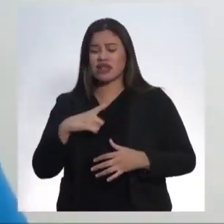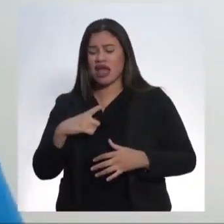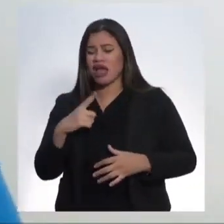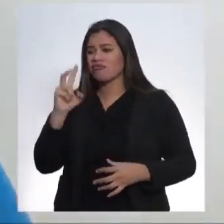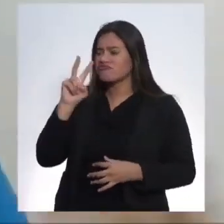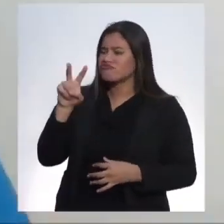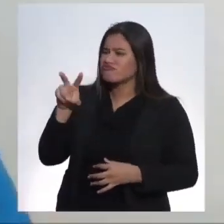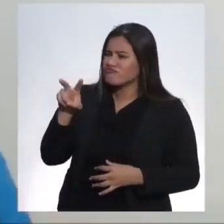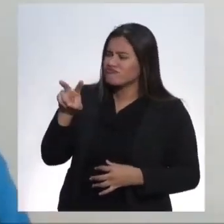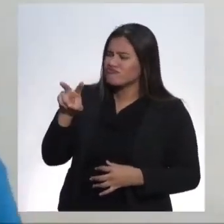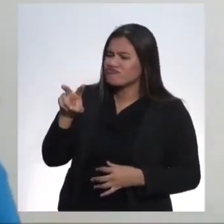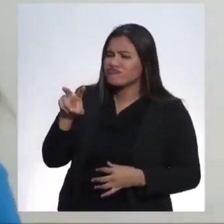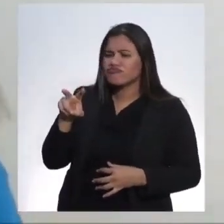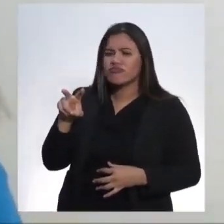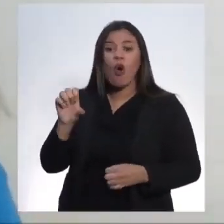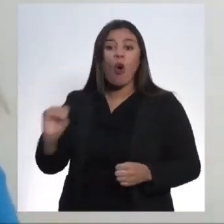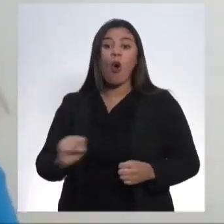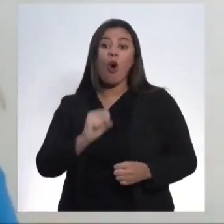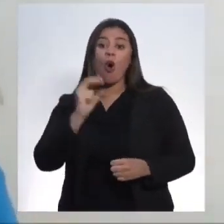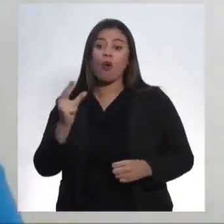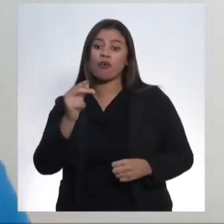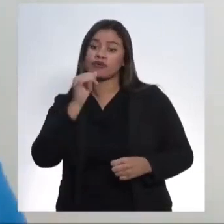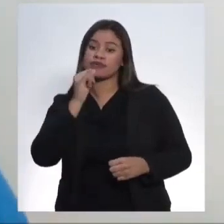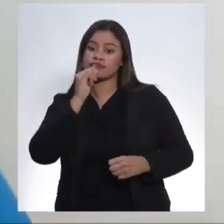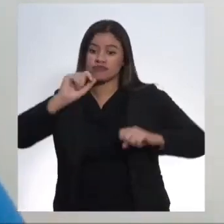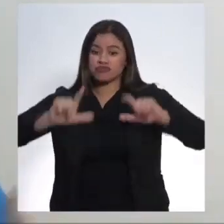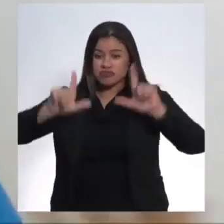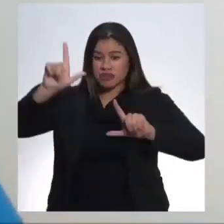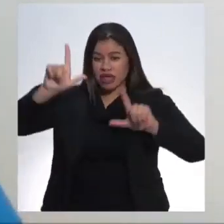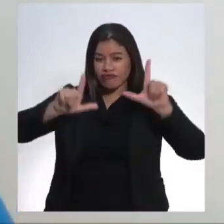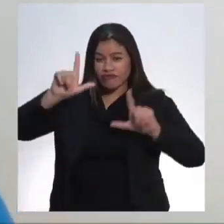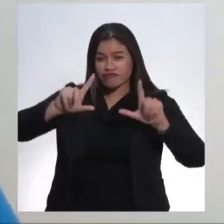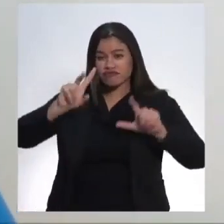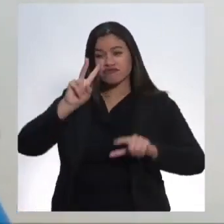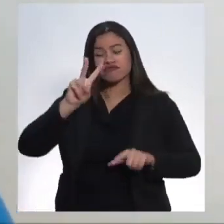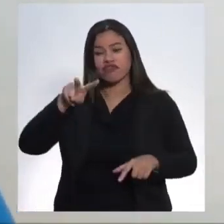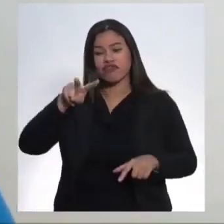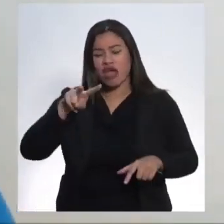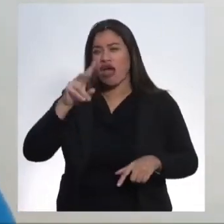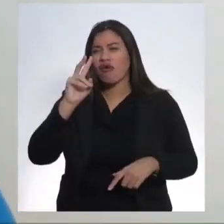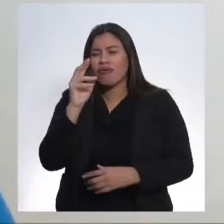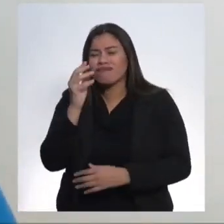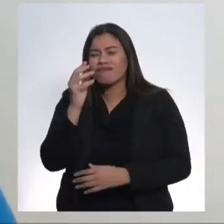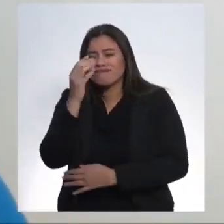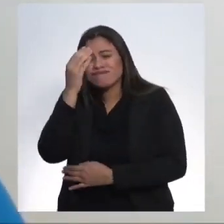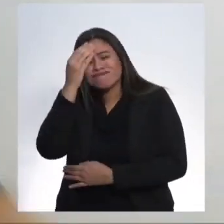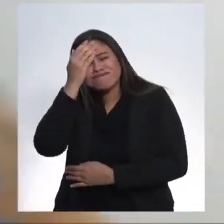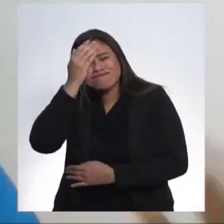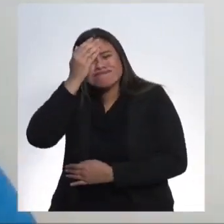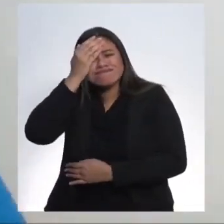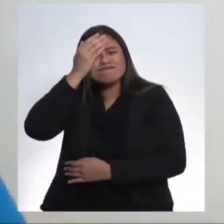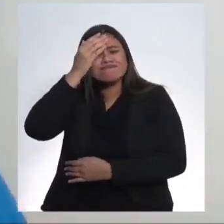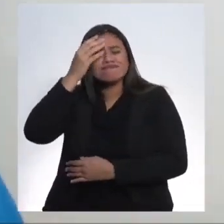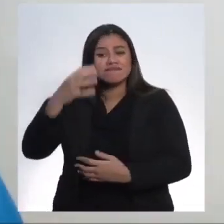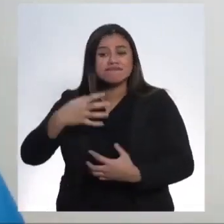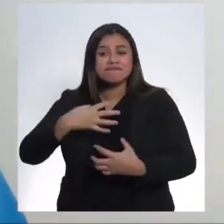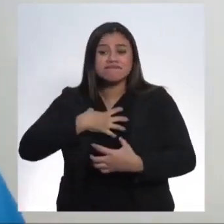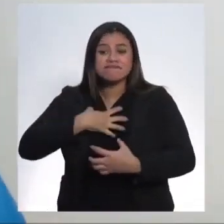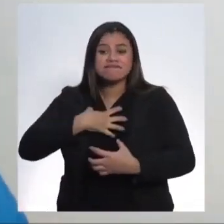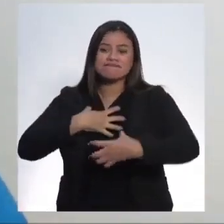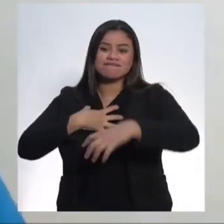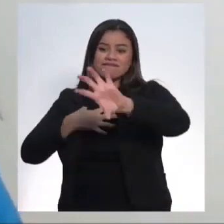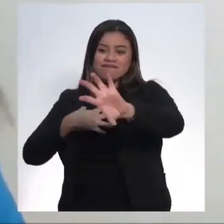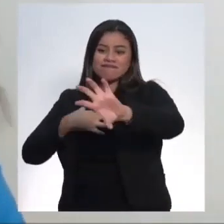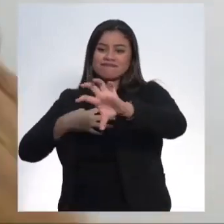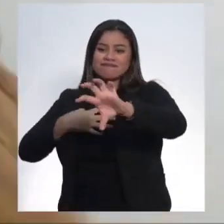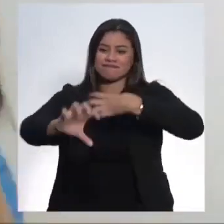a gente vê uma reportagem na televisão, por exemplo, e a gente tenta se colocar no lugar do outro, partilhando daquele sentimento